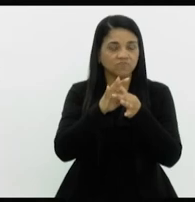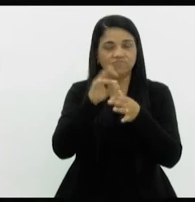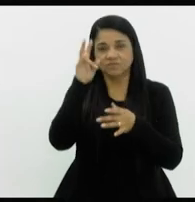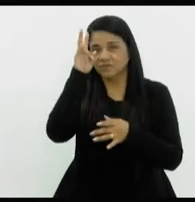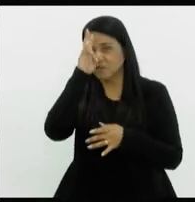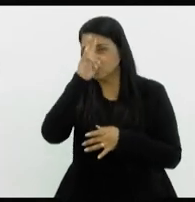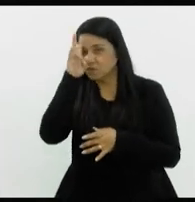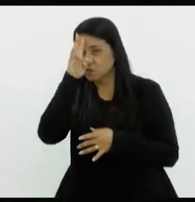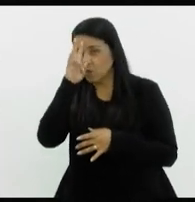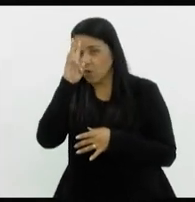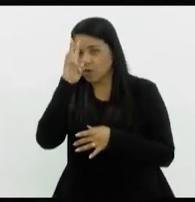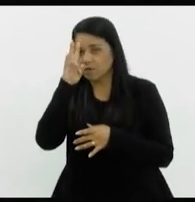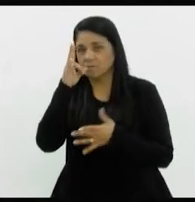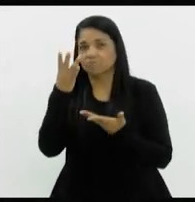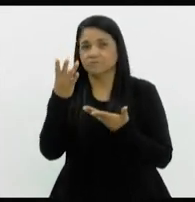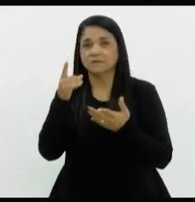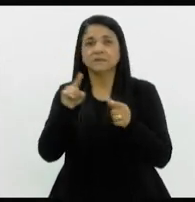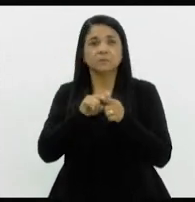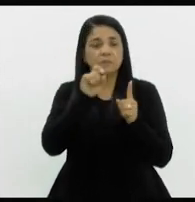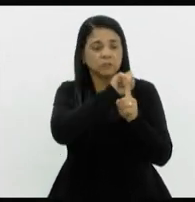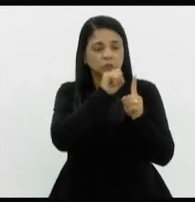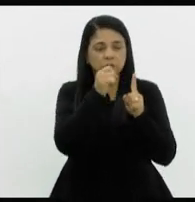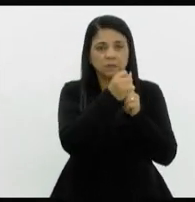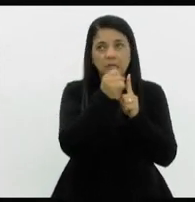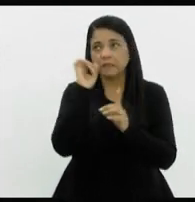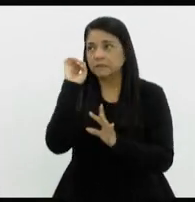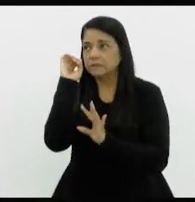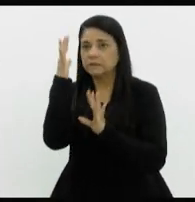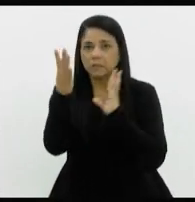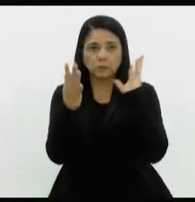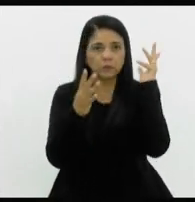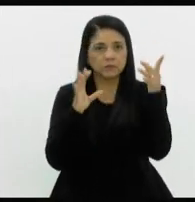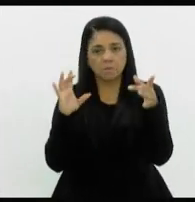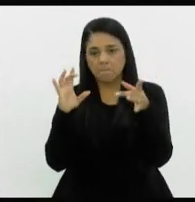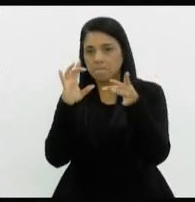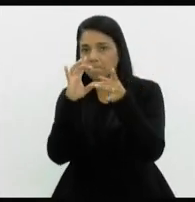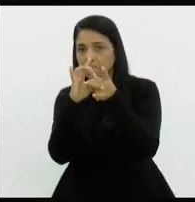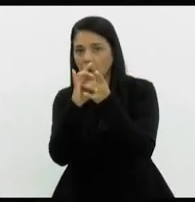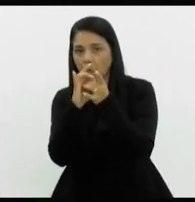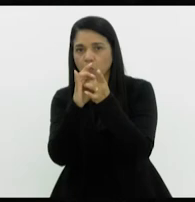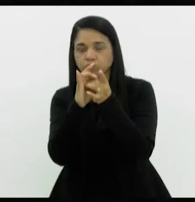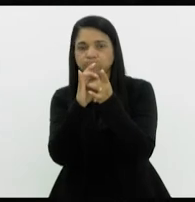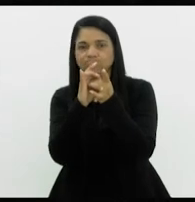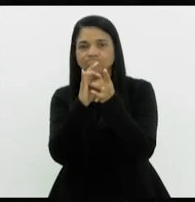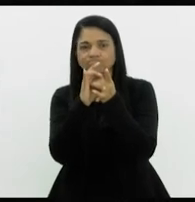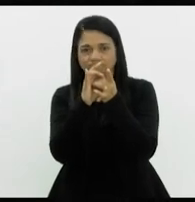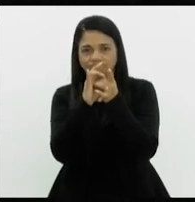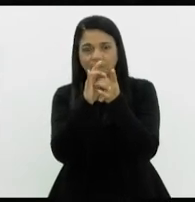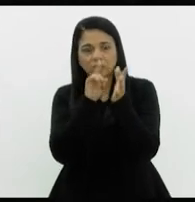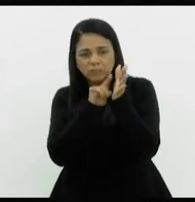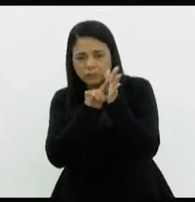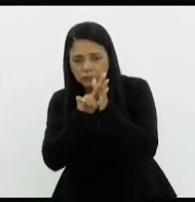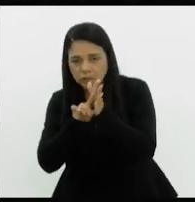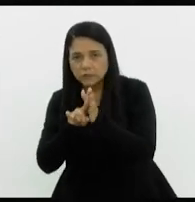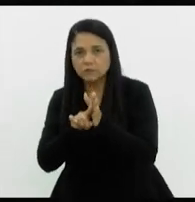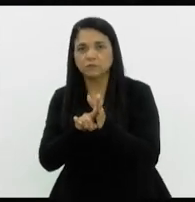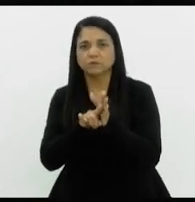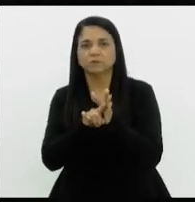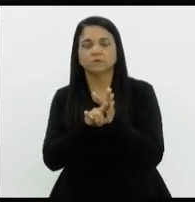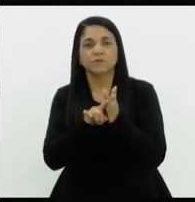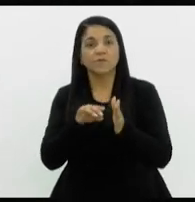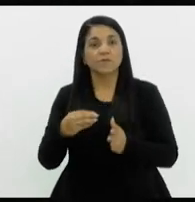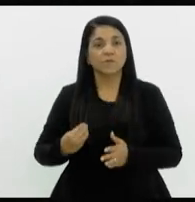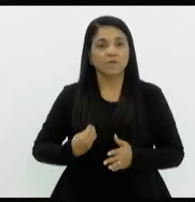históricos, onde tem a sociedade e a natureza sendo cada vez mais intrigada. Mas vivendo o